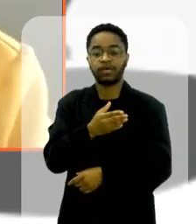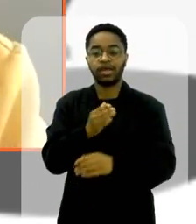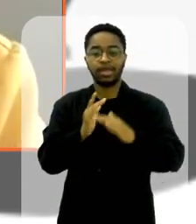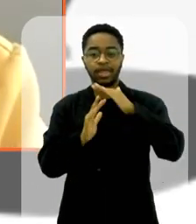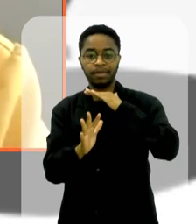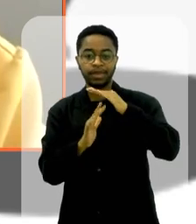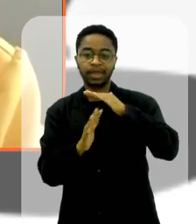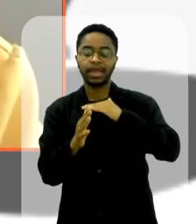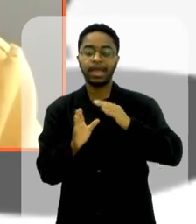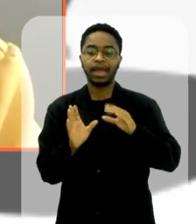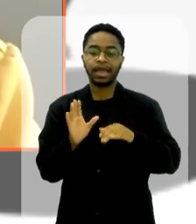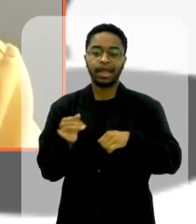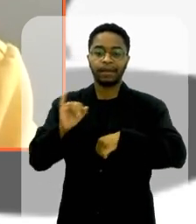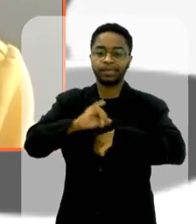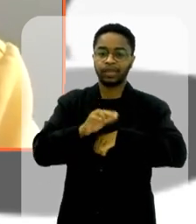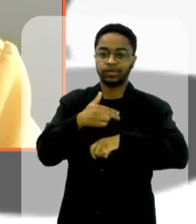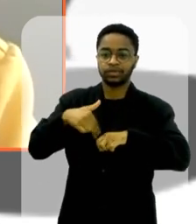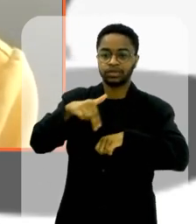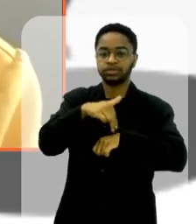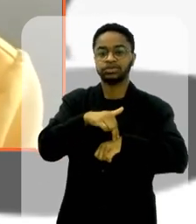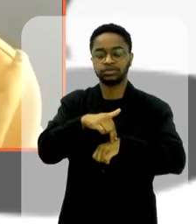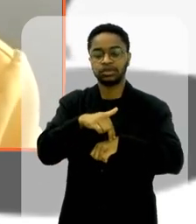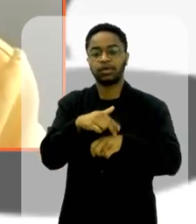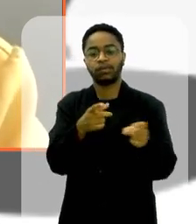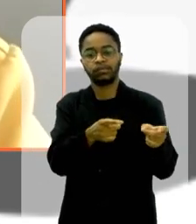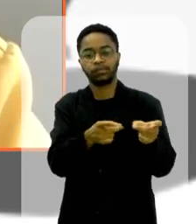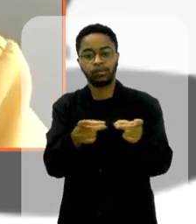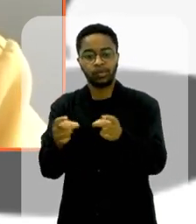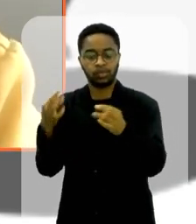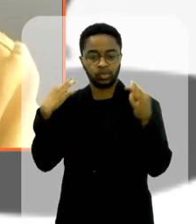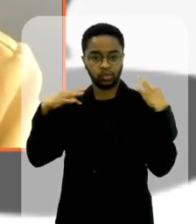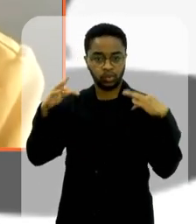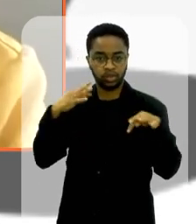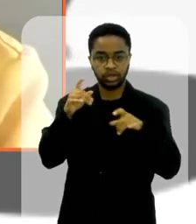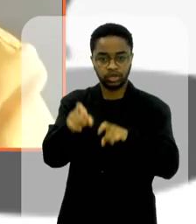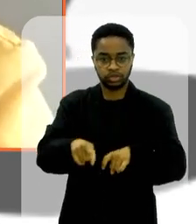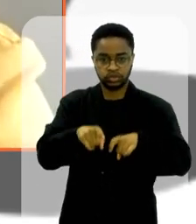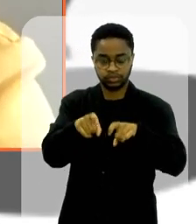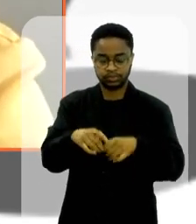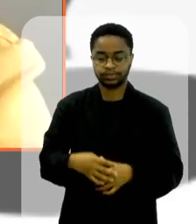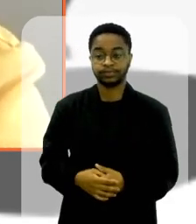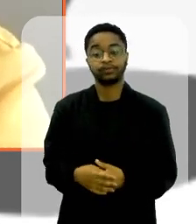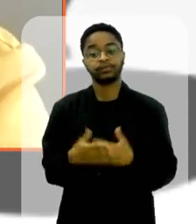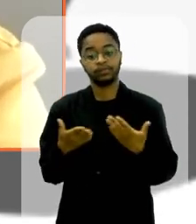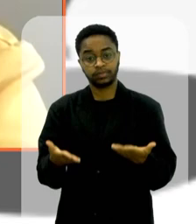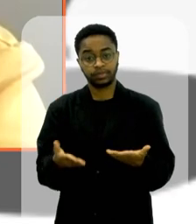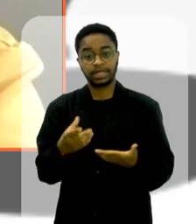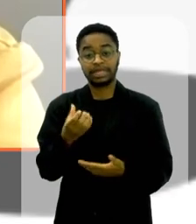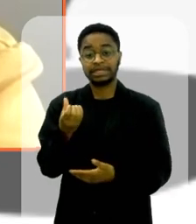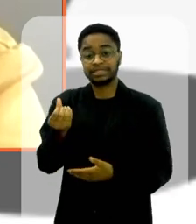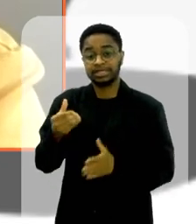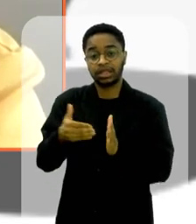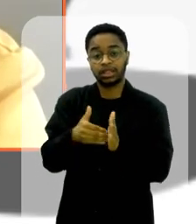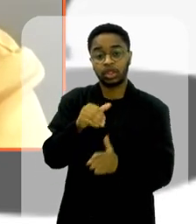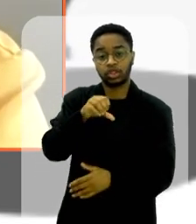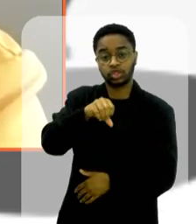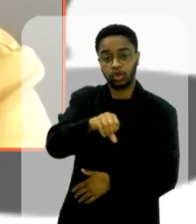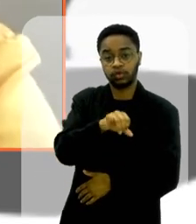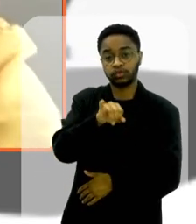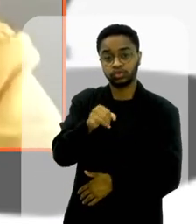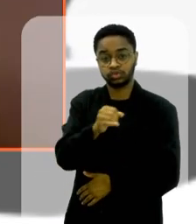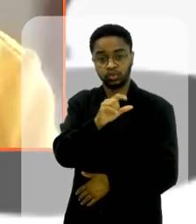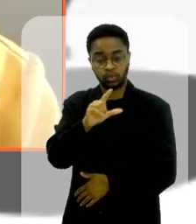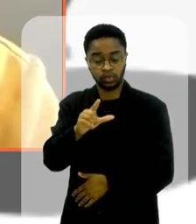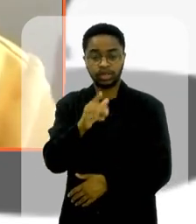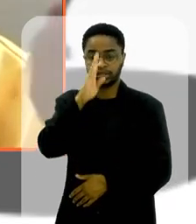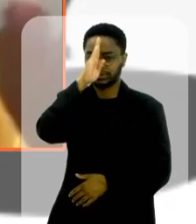aqui. capital nacional do agroturismo. Muito bom. Isso. Então, aqui, ó, tá vendo? E vai ser aqui de 6 a 9 de junho,